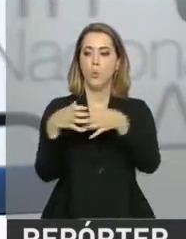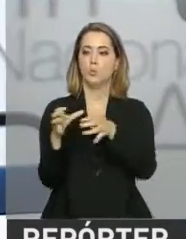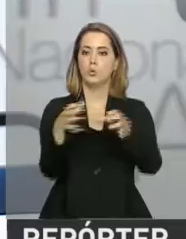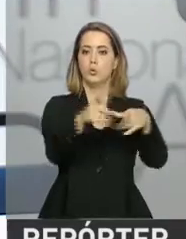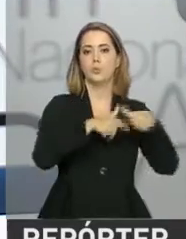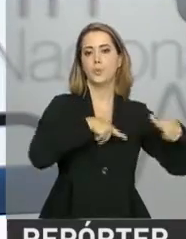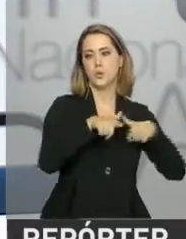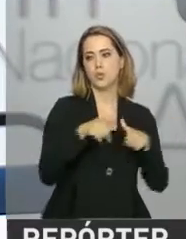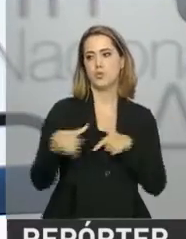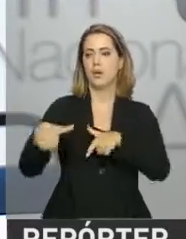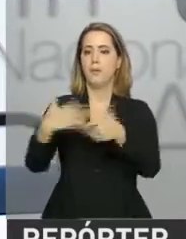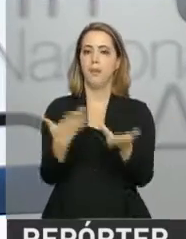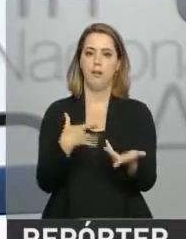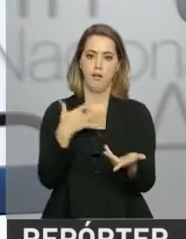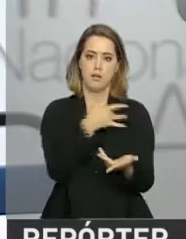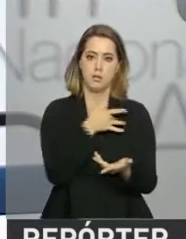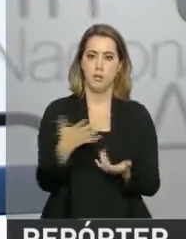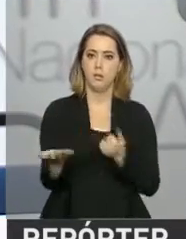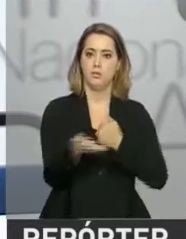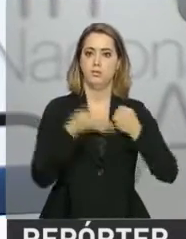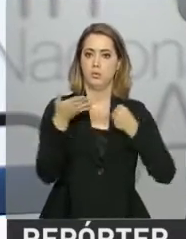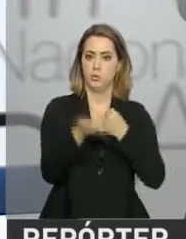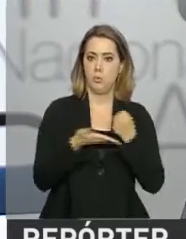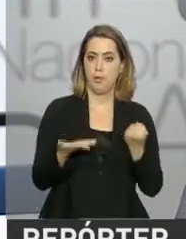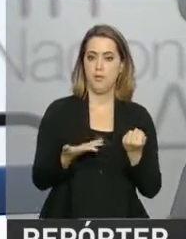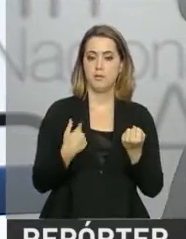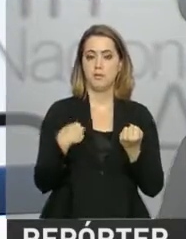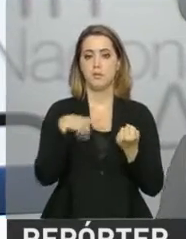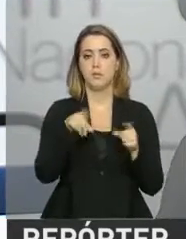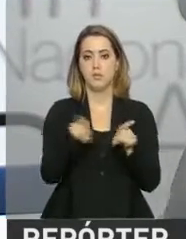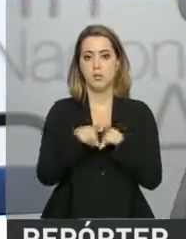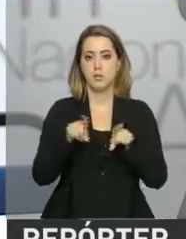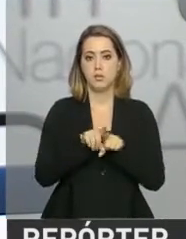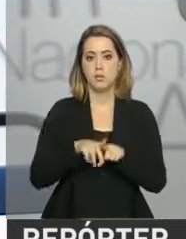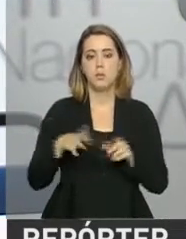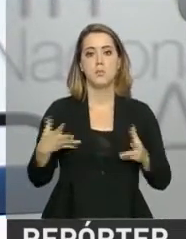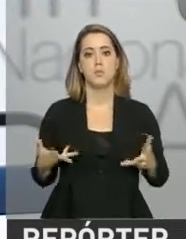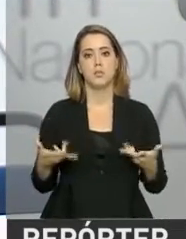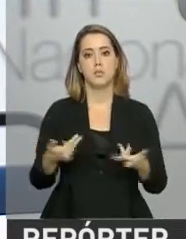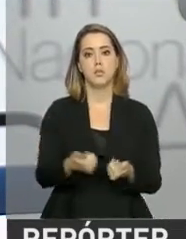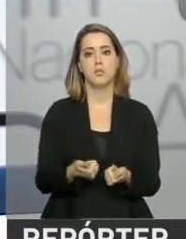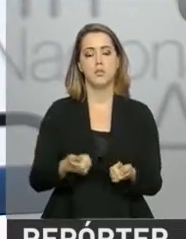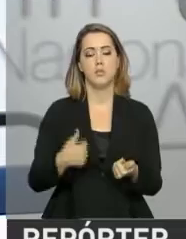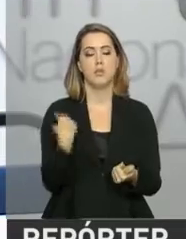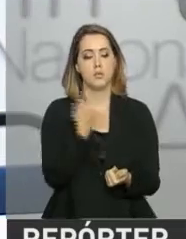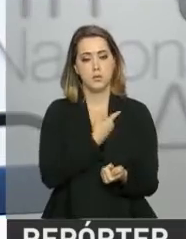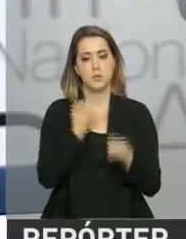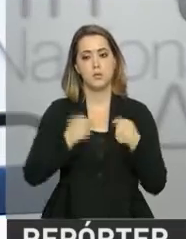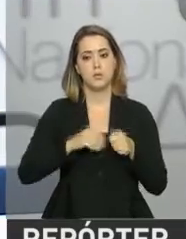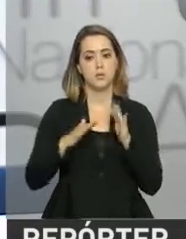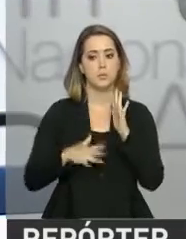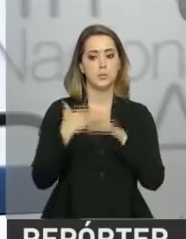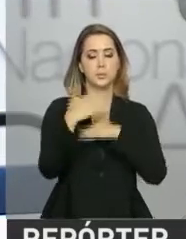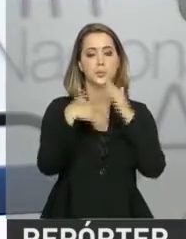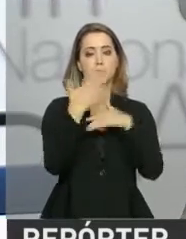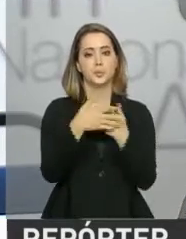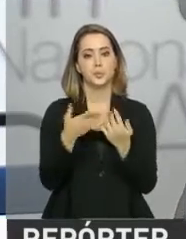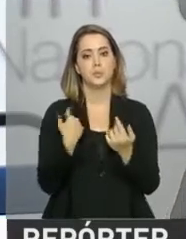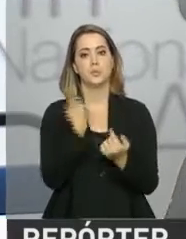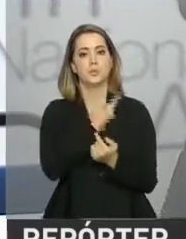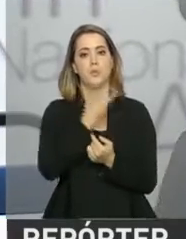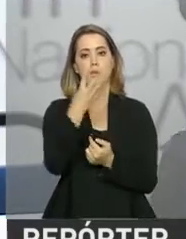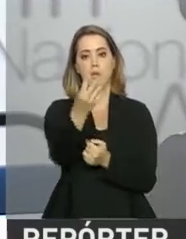que trabalham com a saúde básica e a resolutividade, que nós queremos aumentar muito. Por isso, estamos construindo